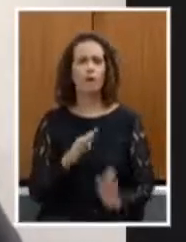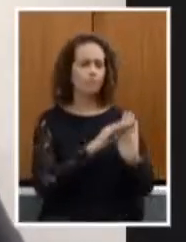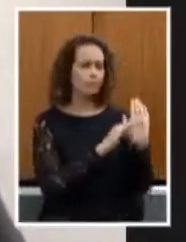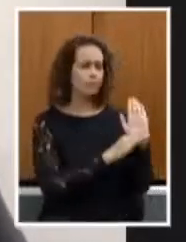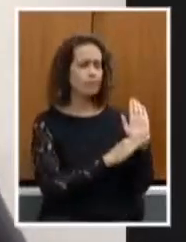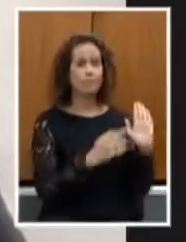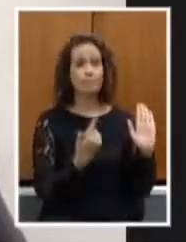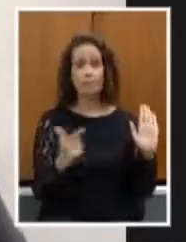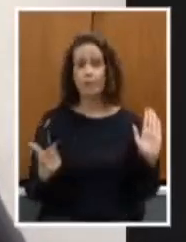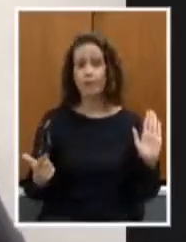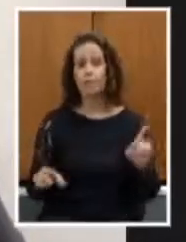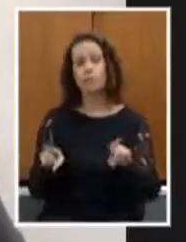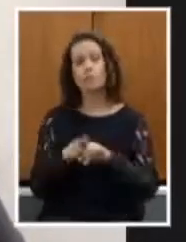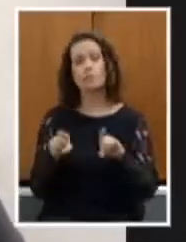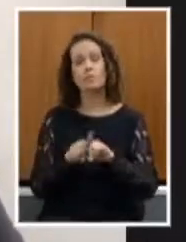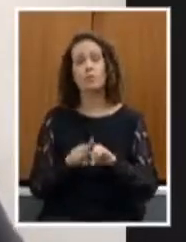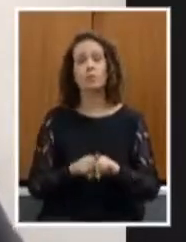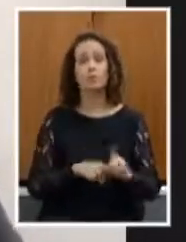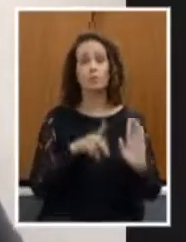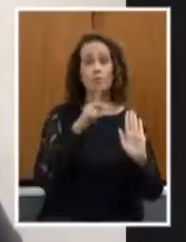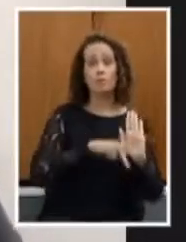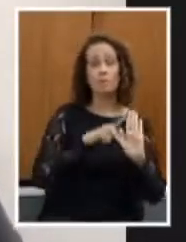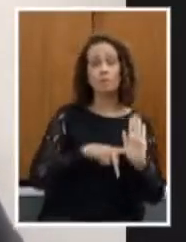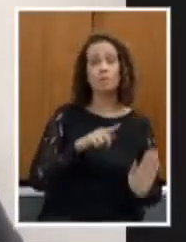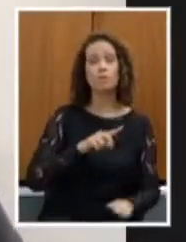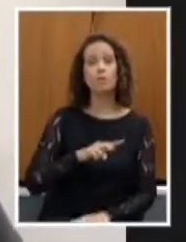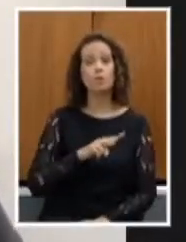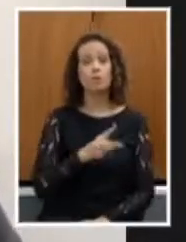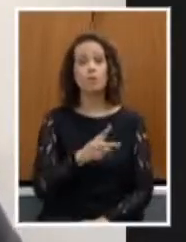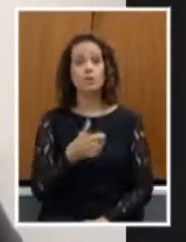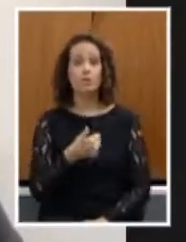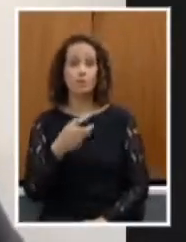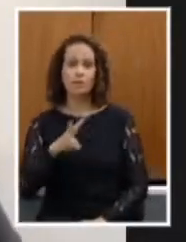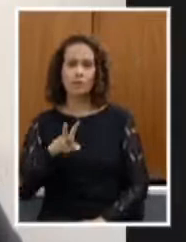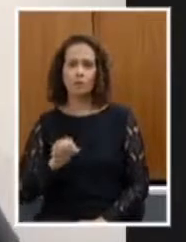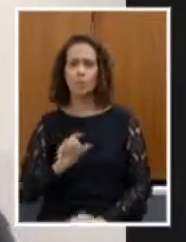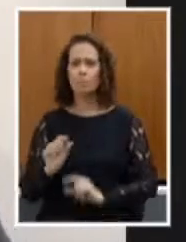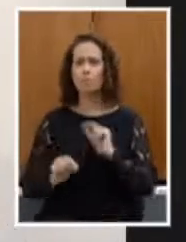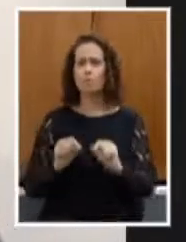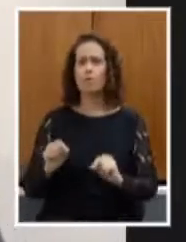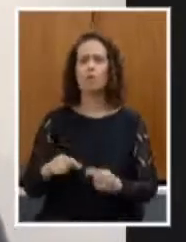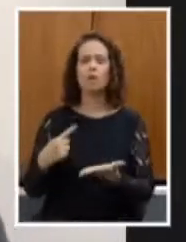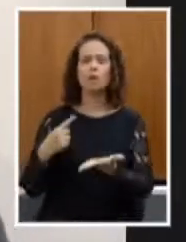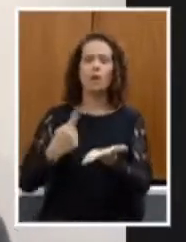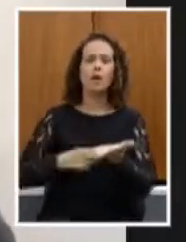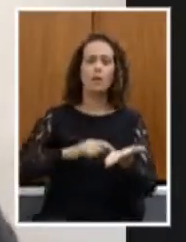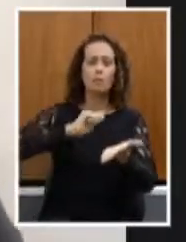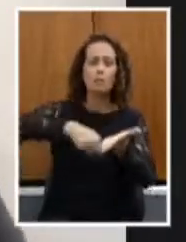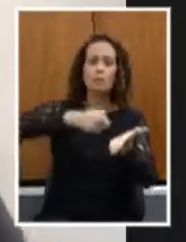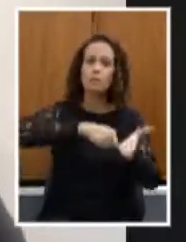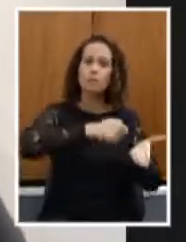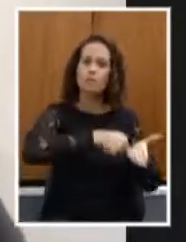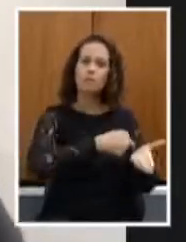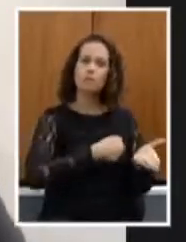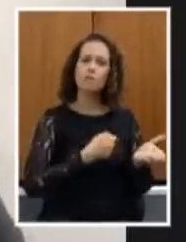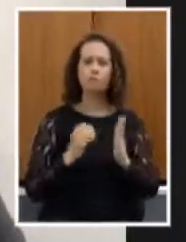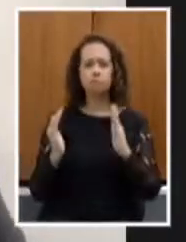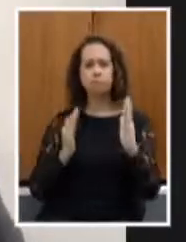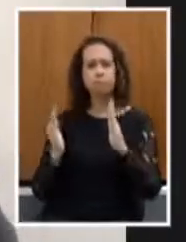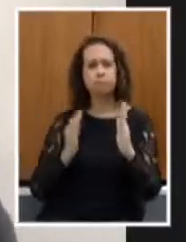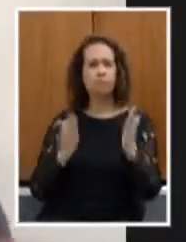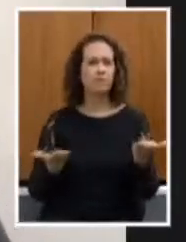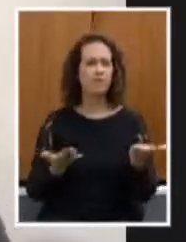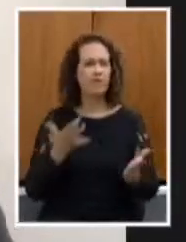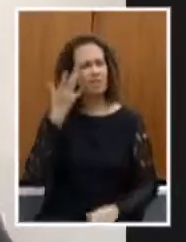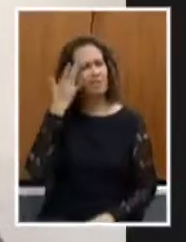Assim como o projeto 2150, que trata da questão das contratações temporárias. Eu até